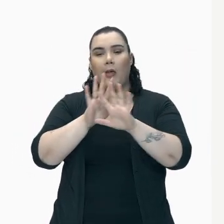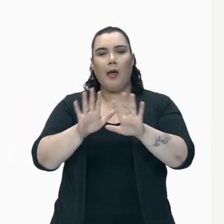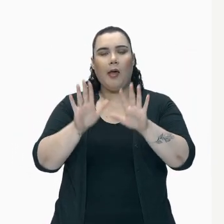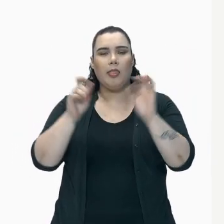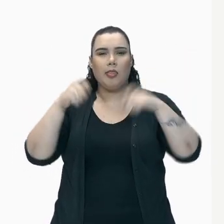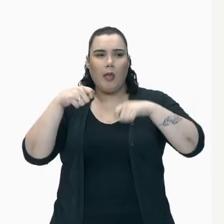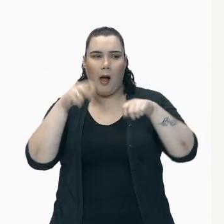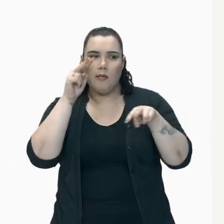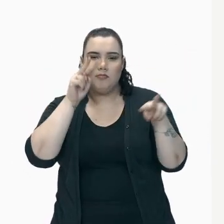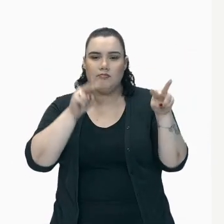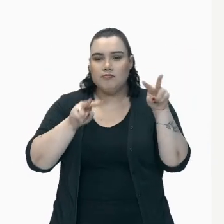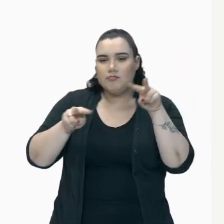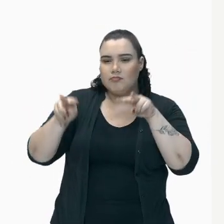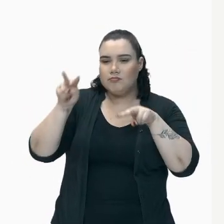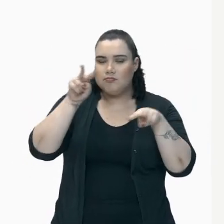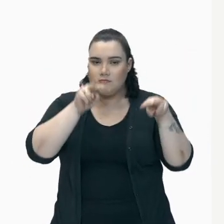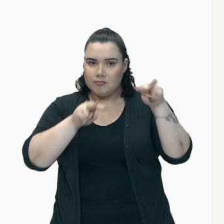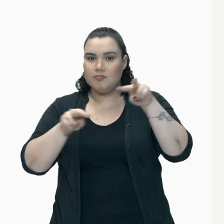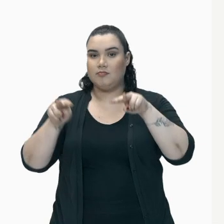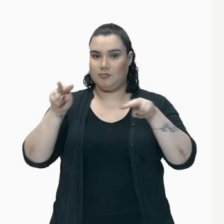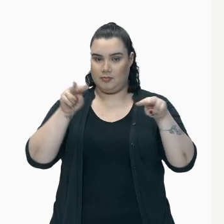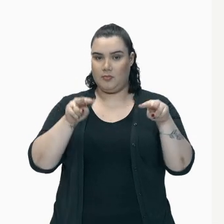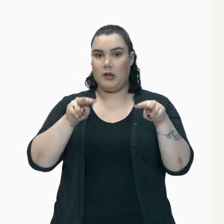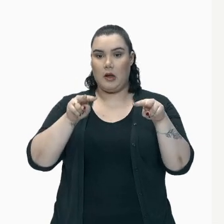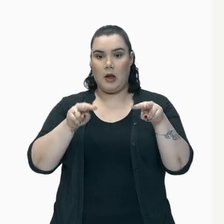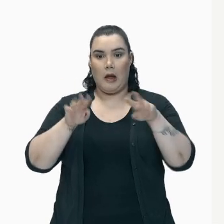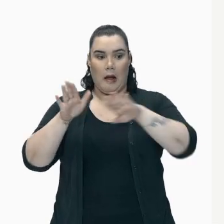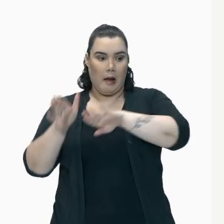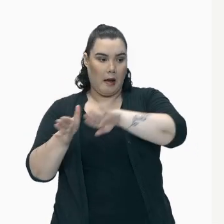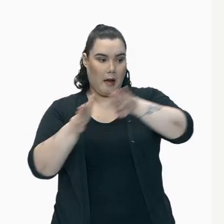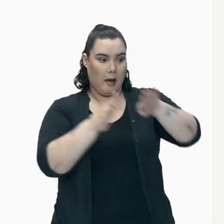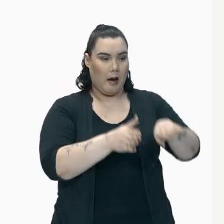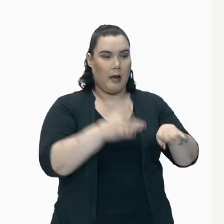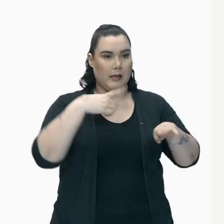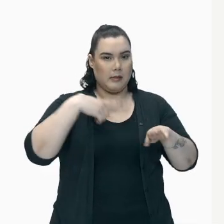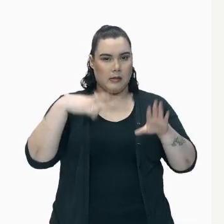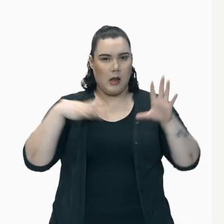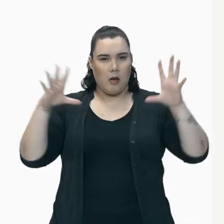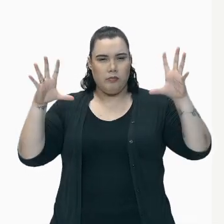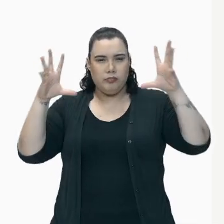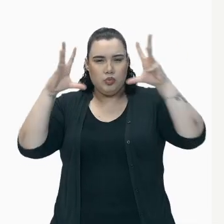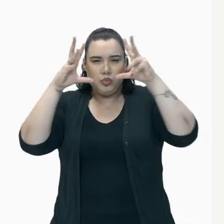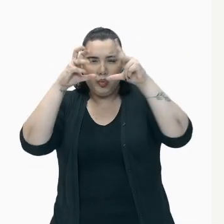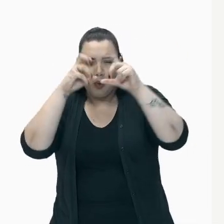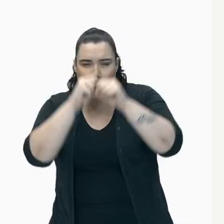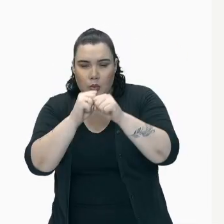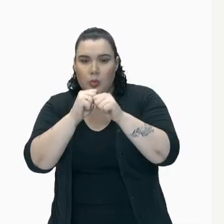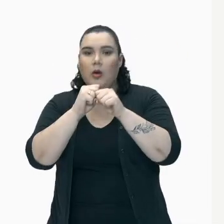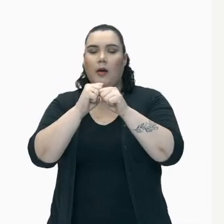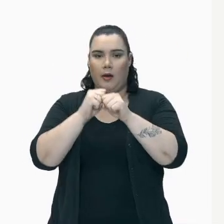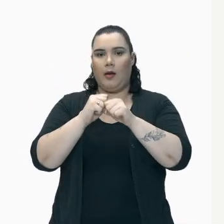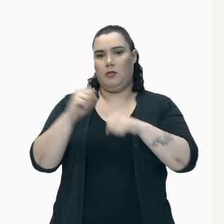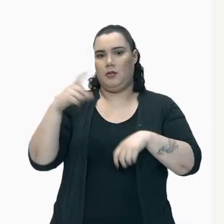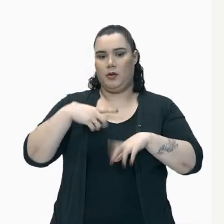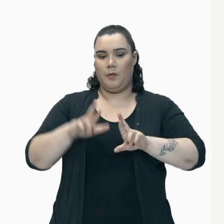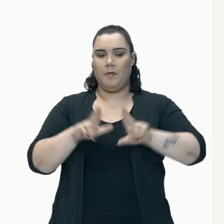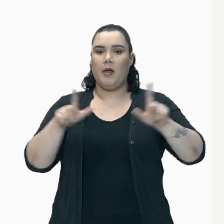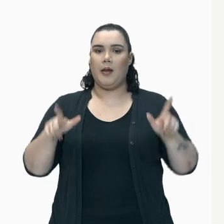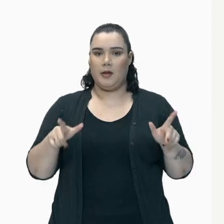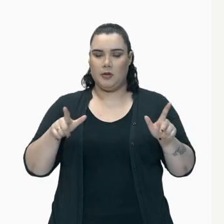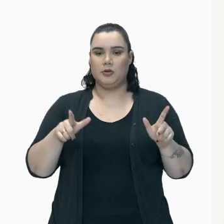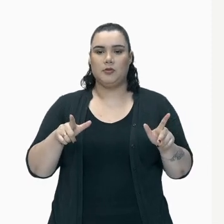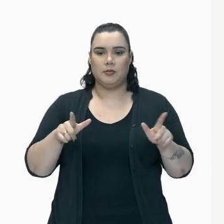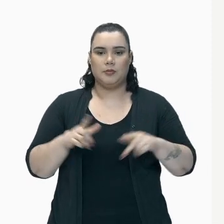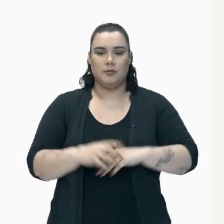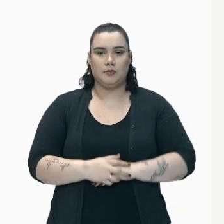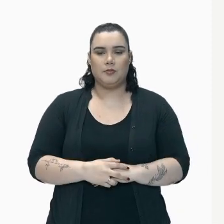chama de eclipse parcial. E onde a sombra é mais forte, a gente chama de eclipse total. Aí a gente tem o